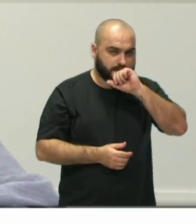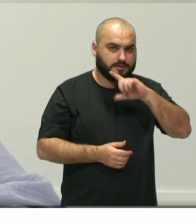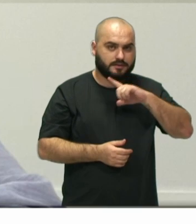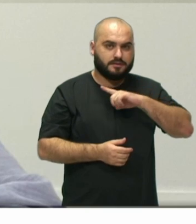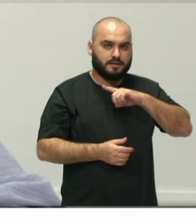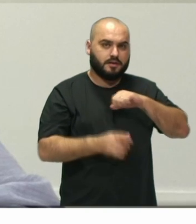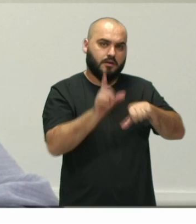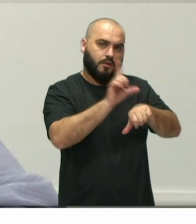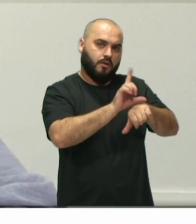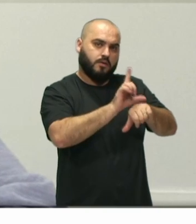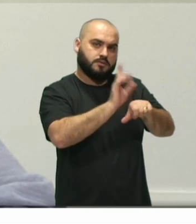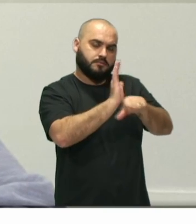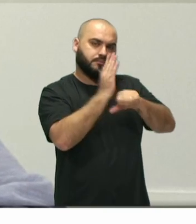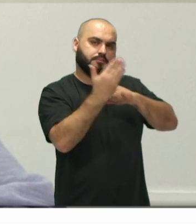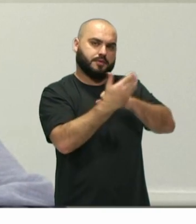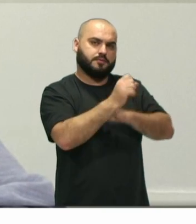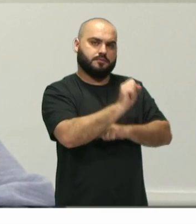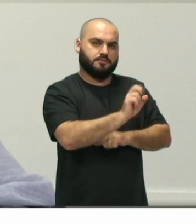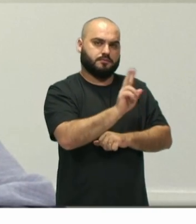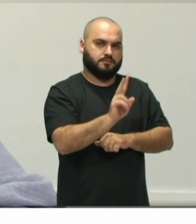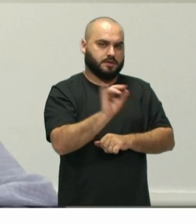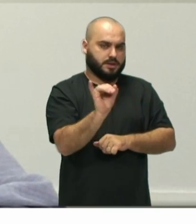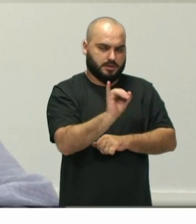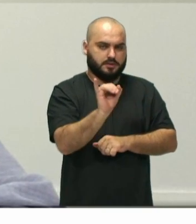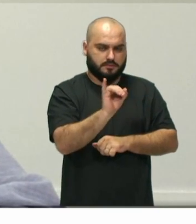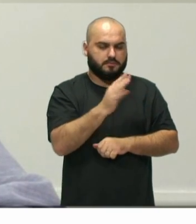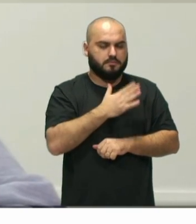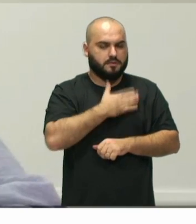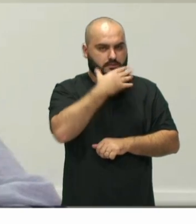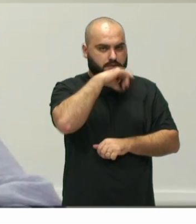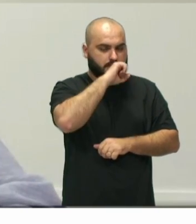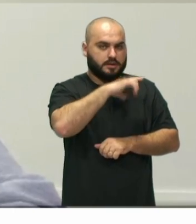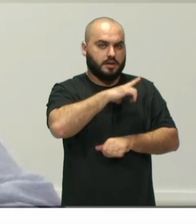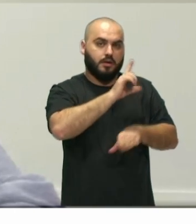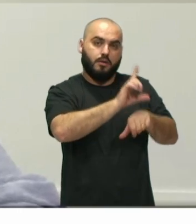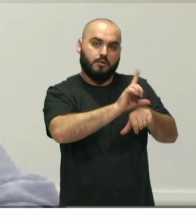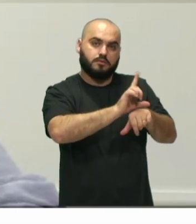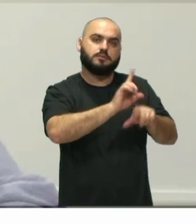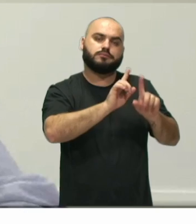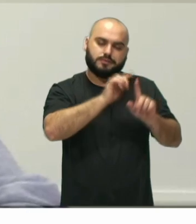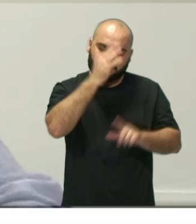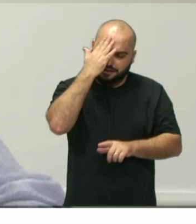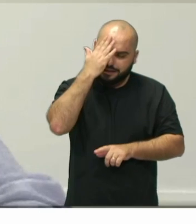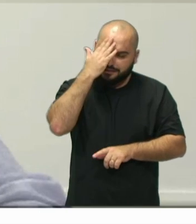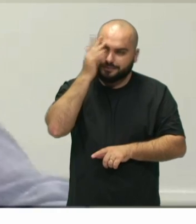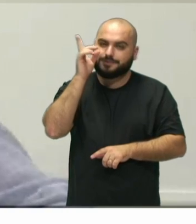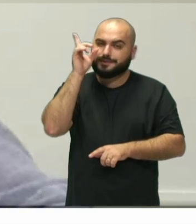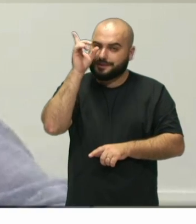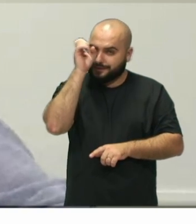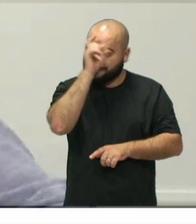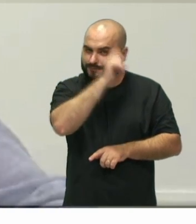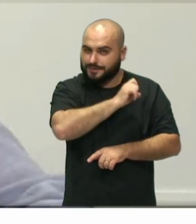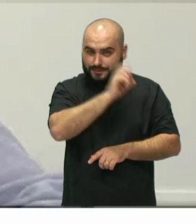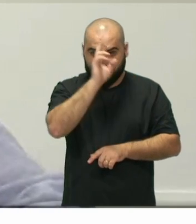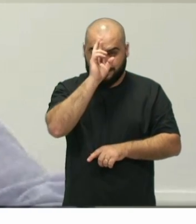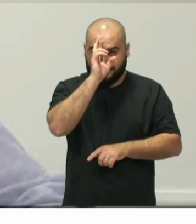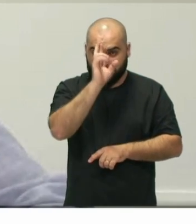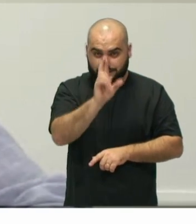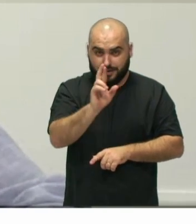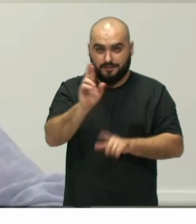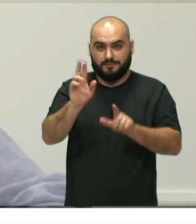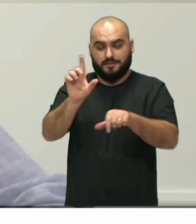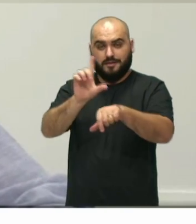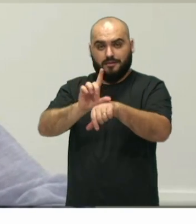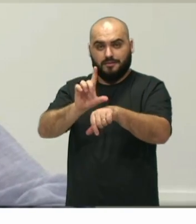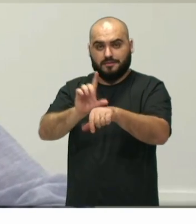têm um comércio no bairro São Vicente, aqui em Itajaí, e a gente sabe o quanto é difícil para um comerciante manter as portas do